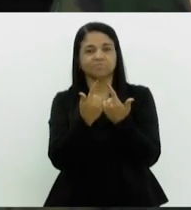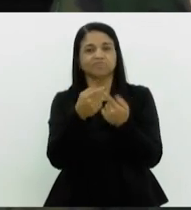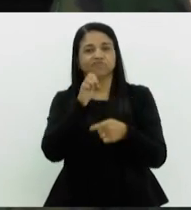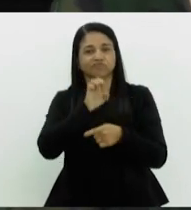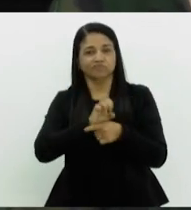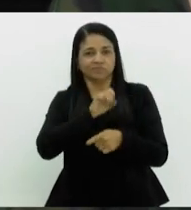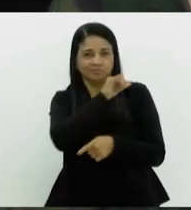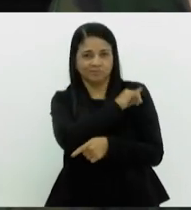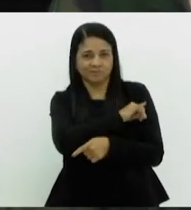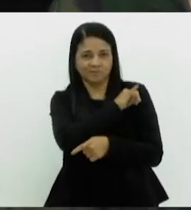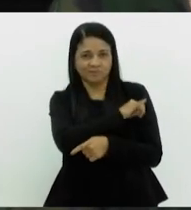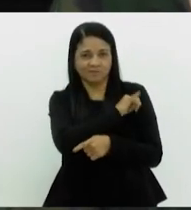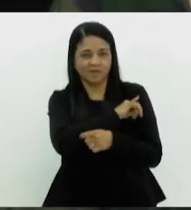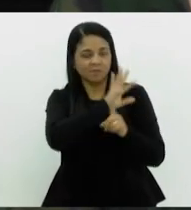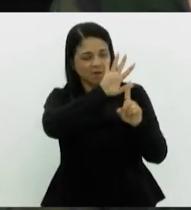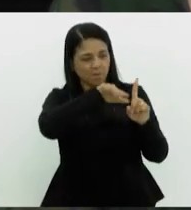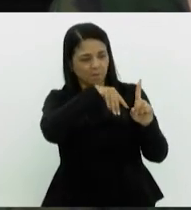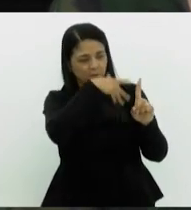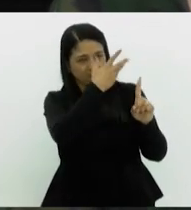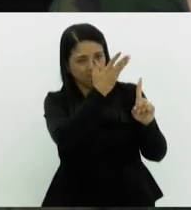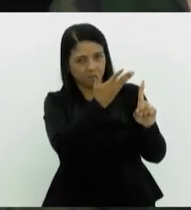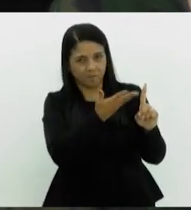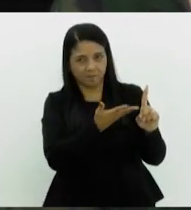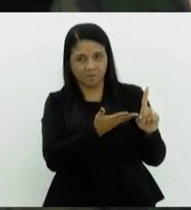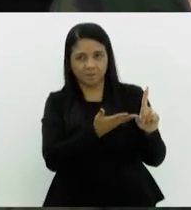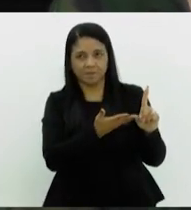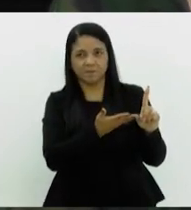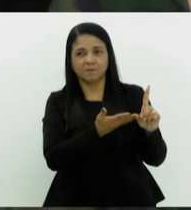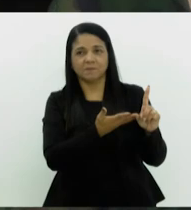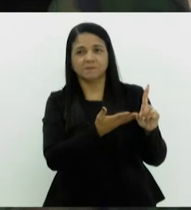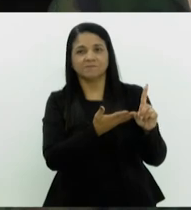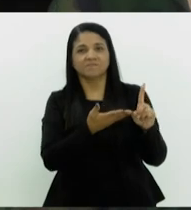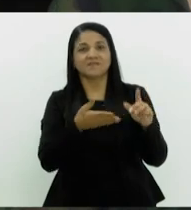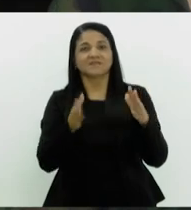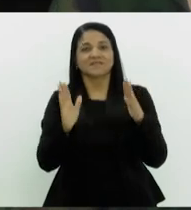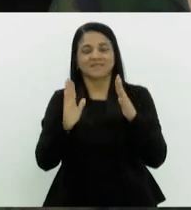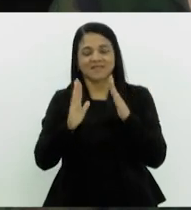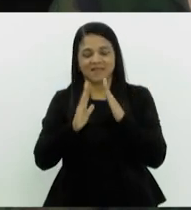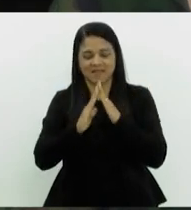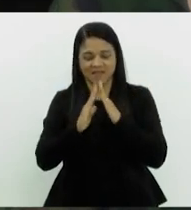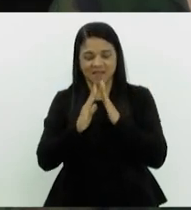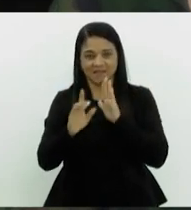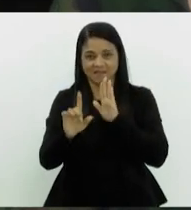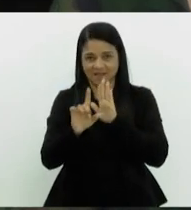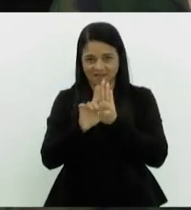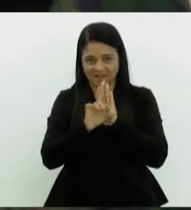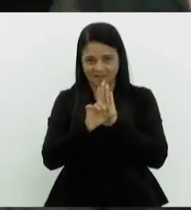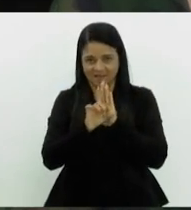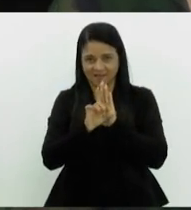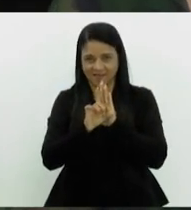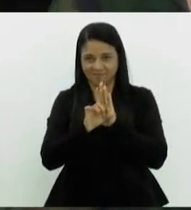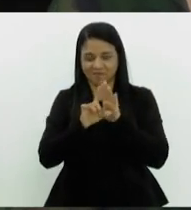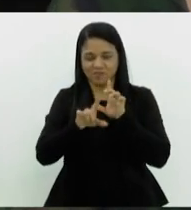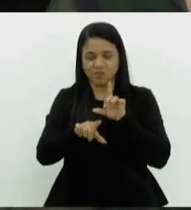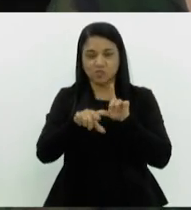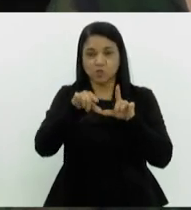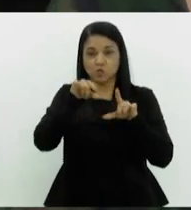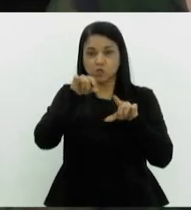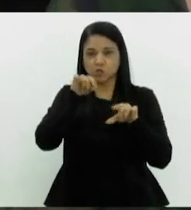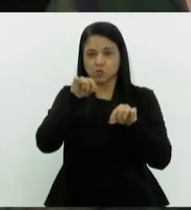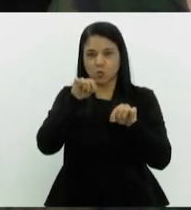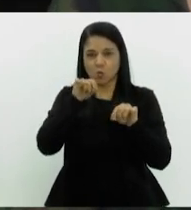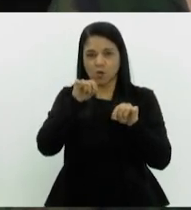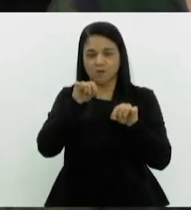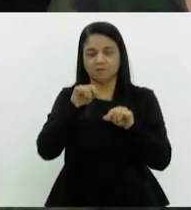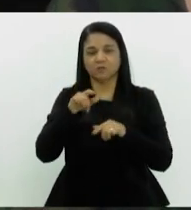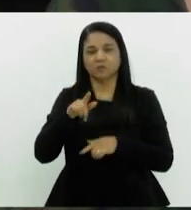Estado, essa augusta Casa de Leis, né, pela escolha do